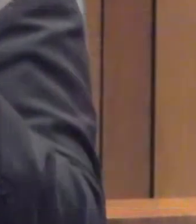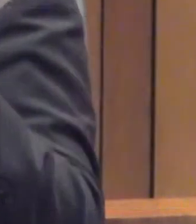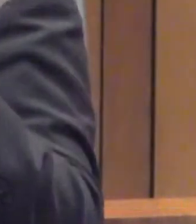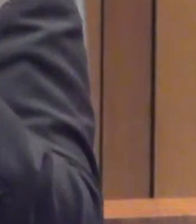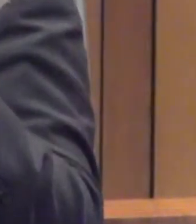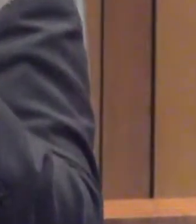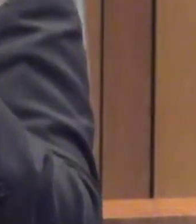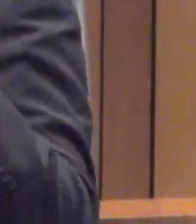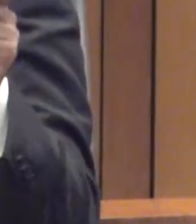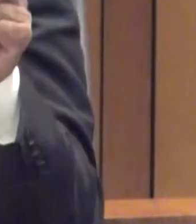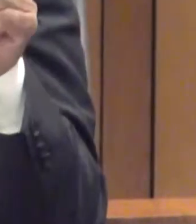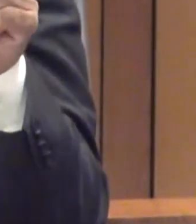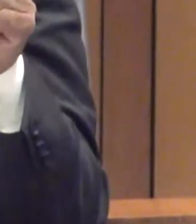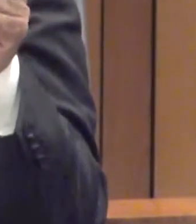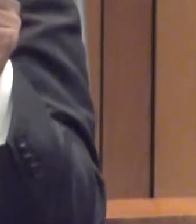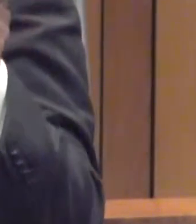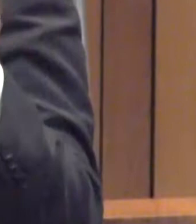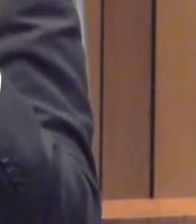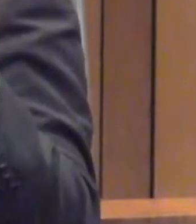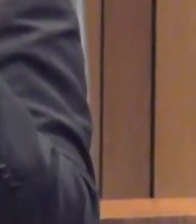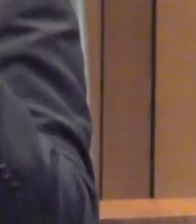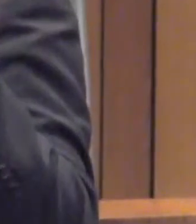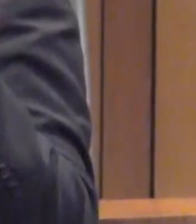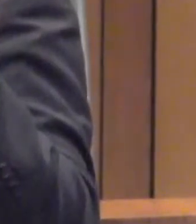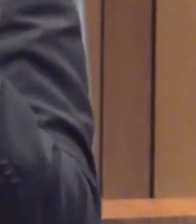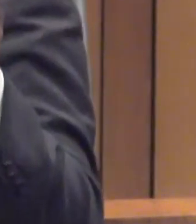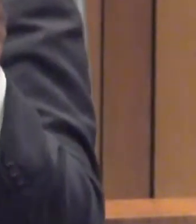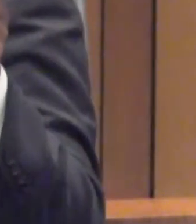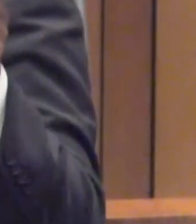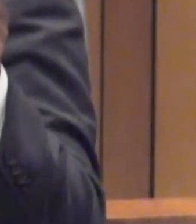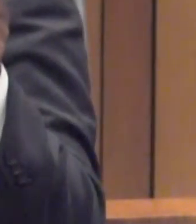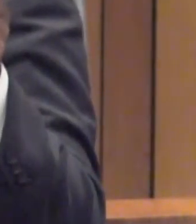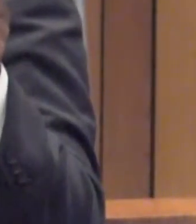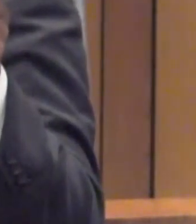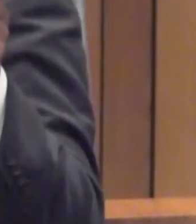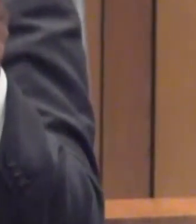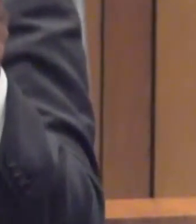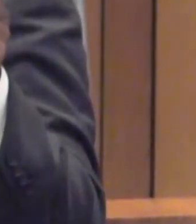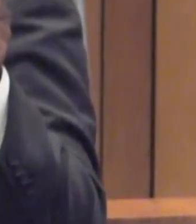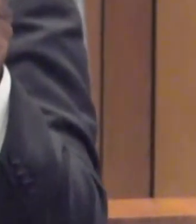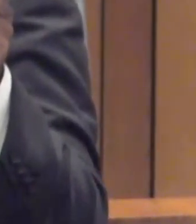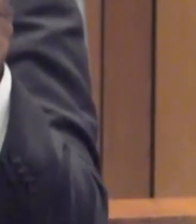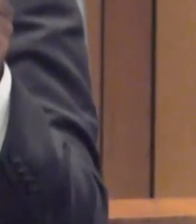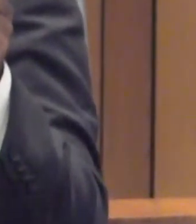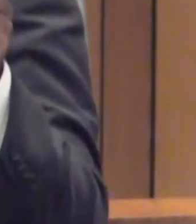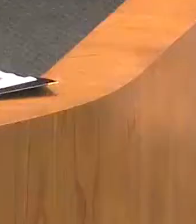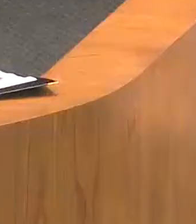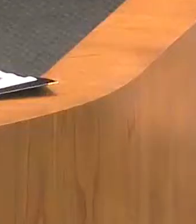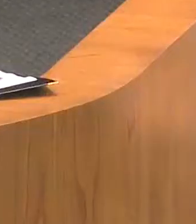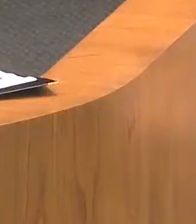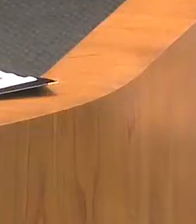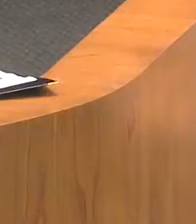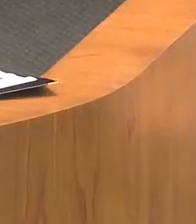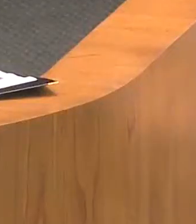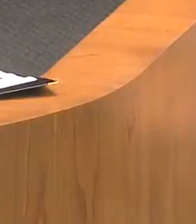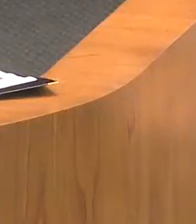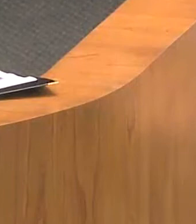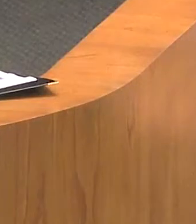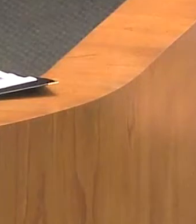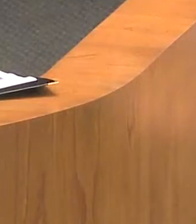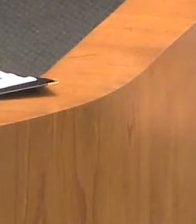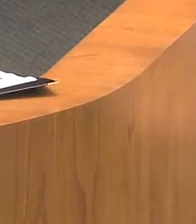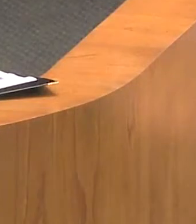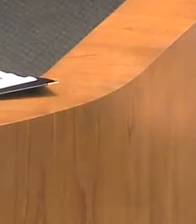erros no governo do Estado do Maranhão em mandar essa relação para a Assembleia Legislativa do Estado do Maranhão. Uma relação cheia